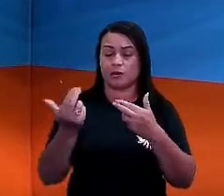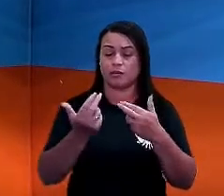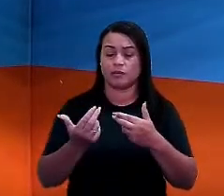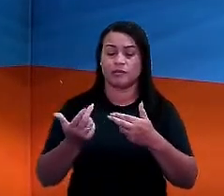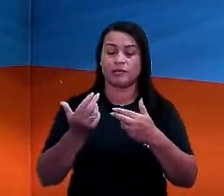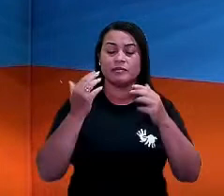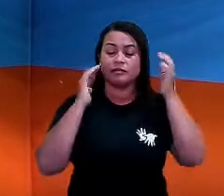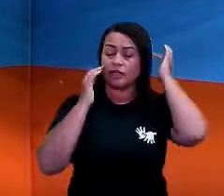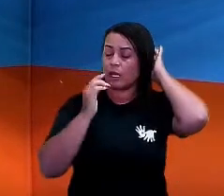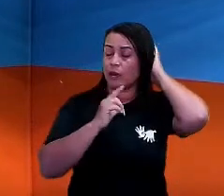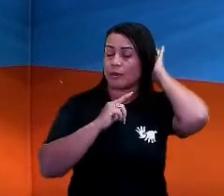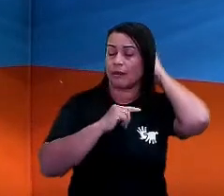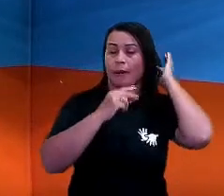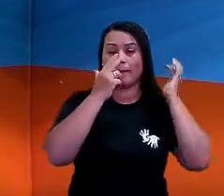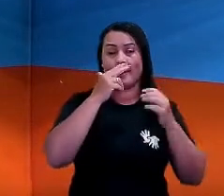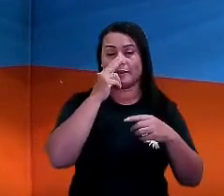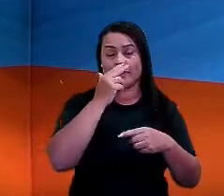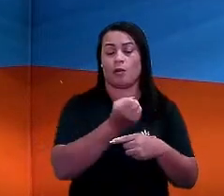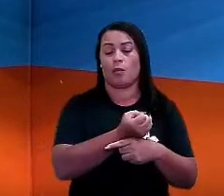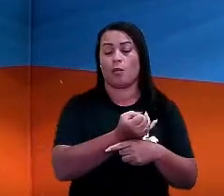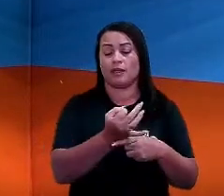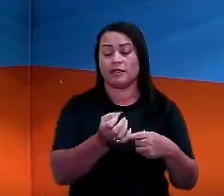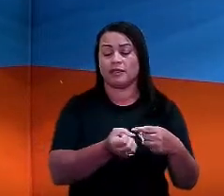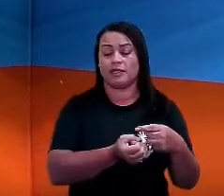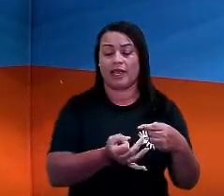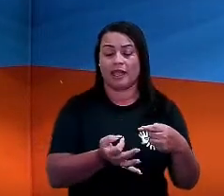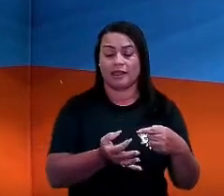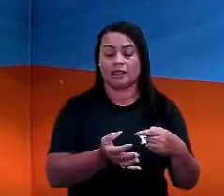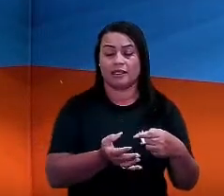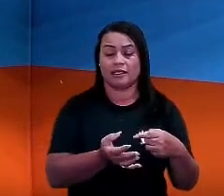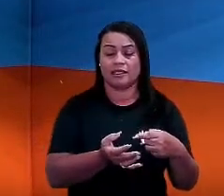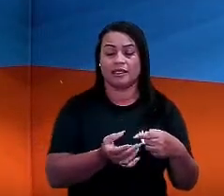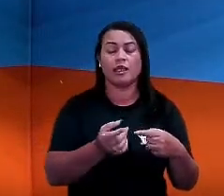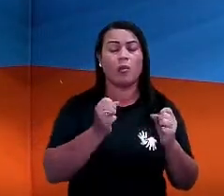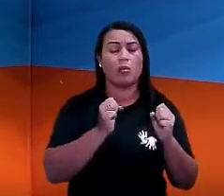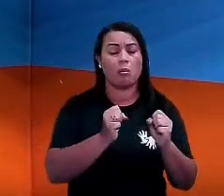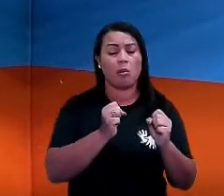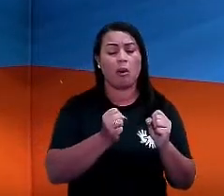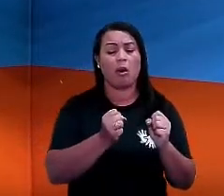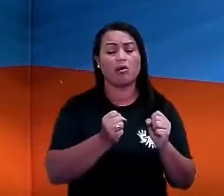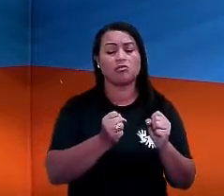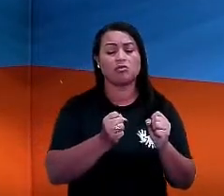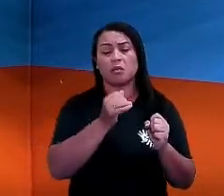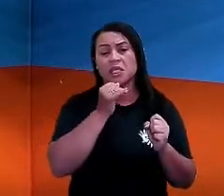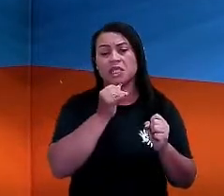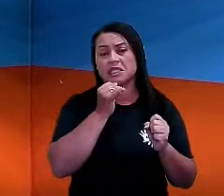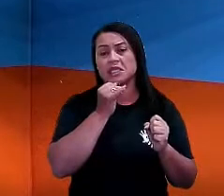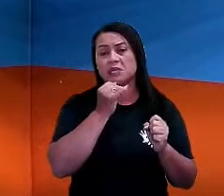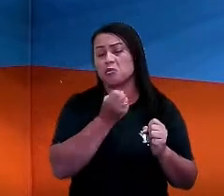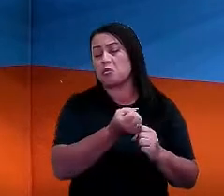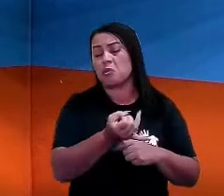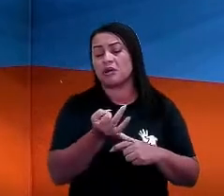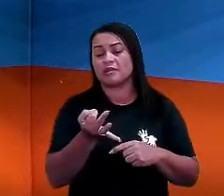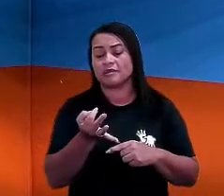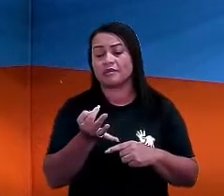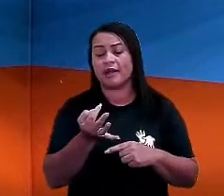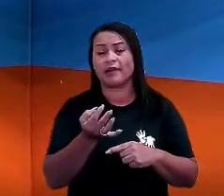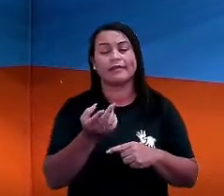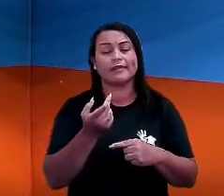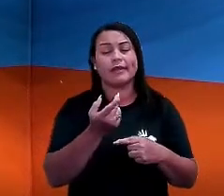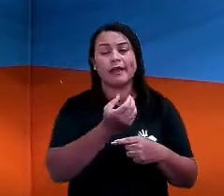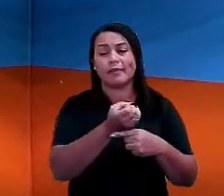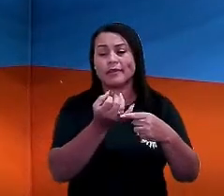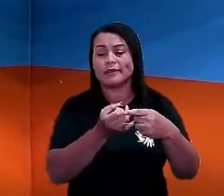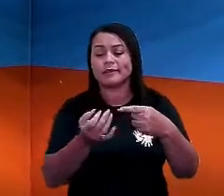Tá? Eu tenho essa mesma quantidade e eu posso representá-las de várias maneiras e a quantidade é a mesma,